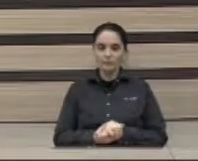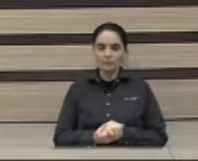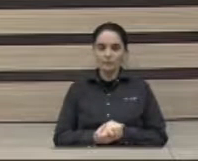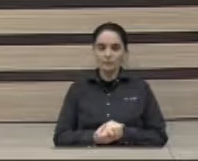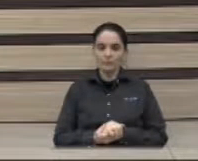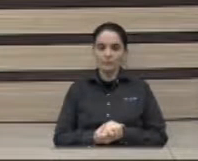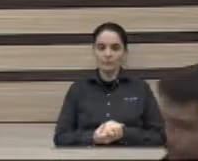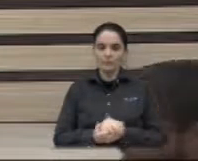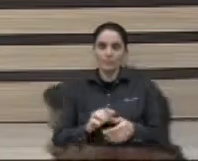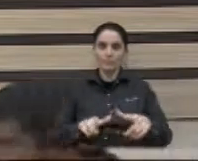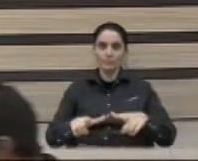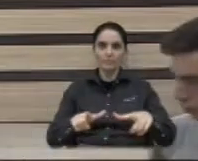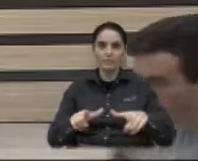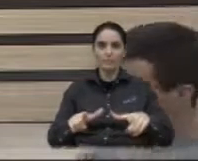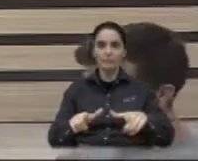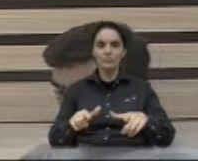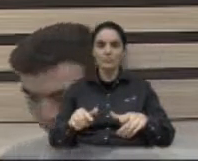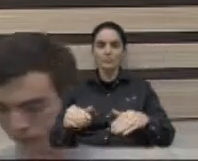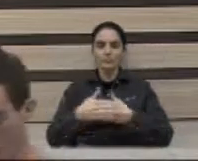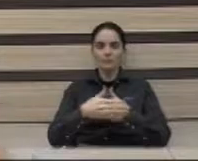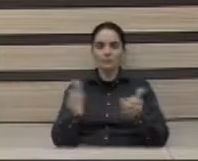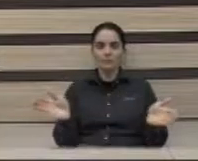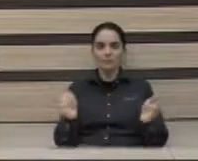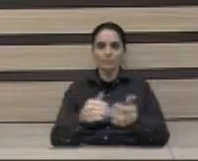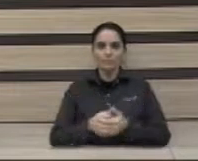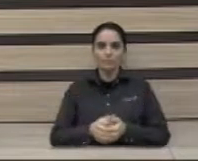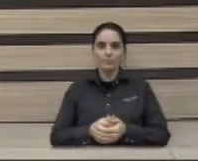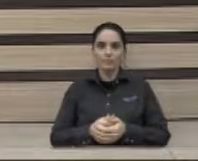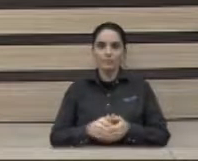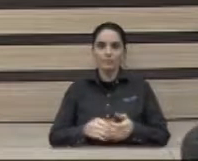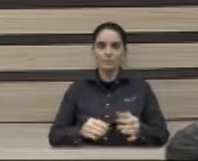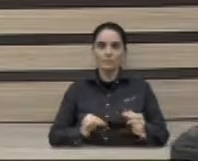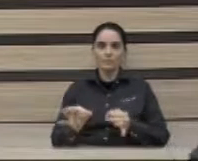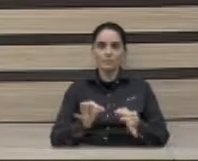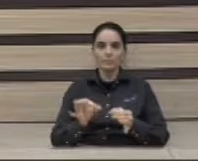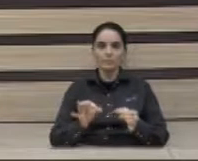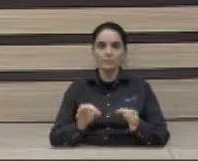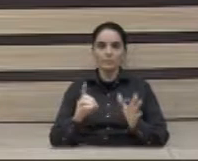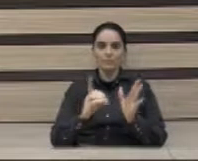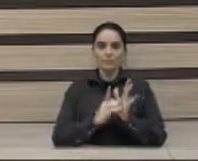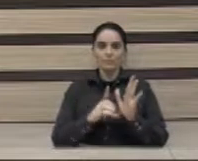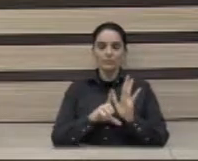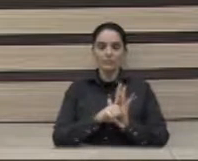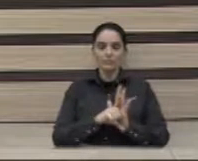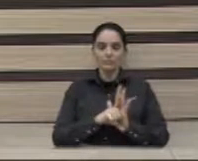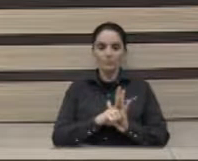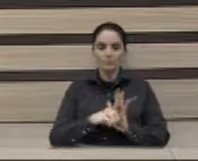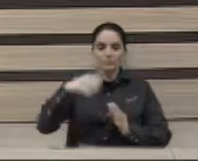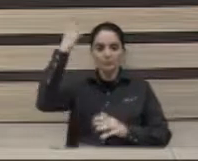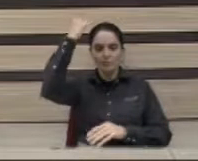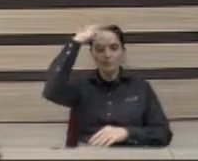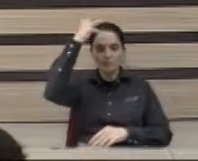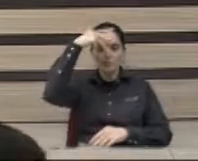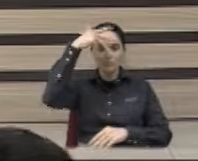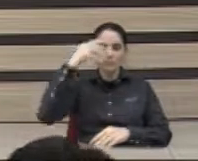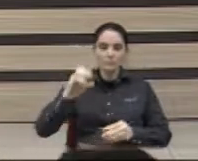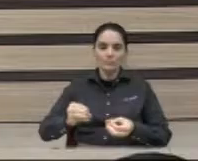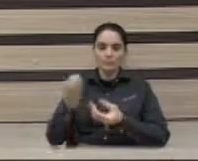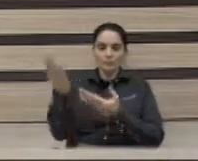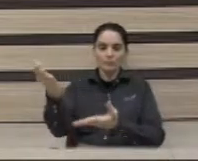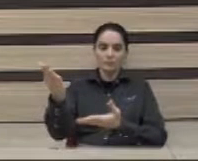Os trabalhos estão reabertos. Projeto de decreto legislativo de autoria da nobre vereadora Érica Cristina Tanguimoia, que concede